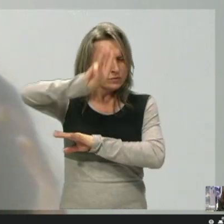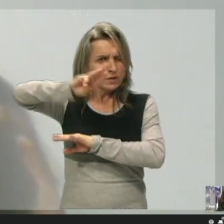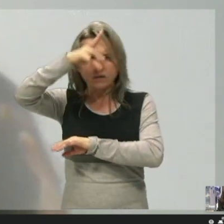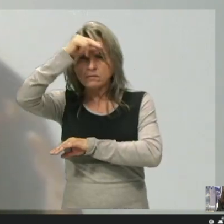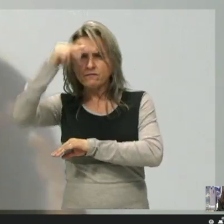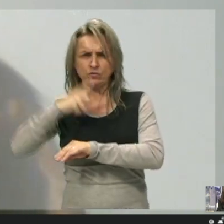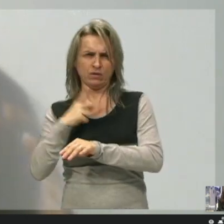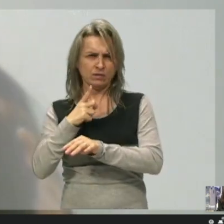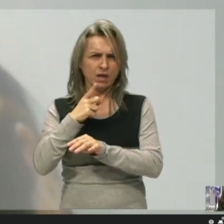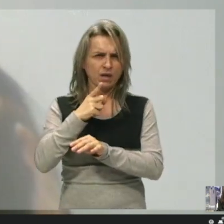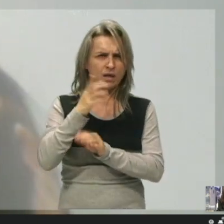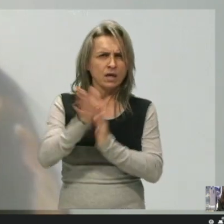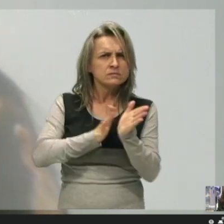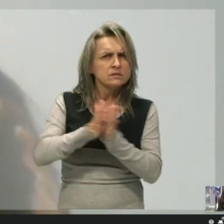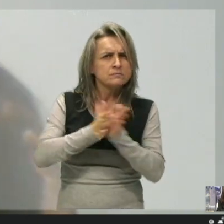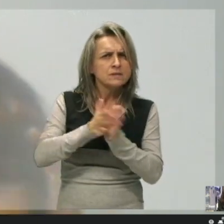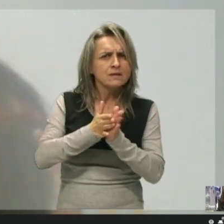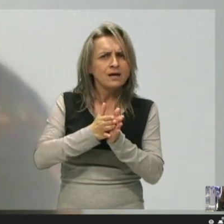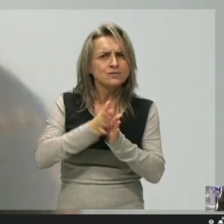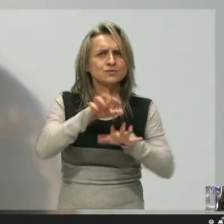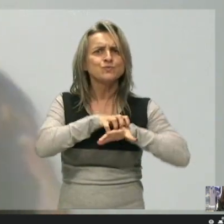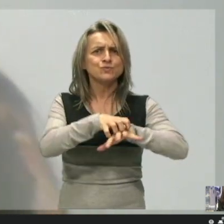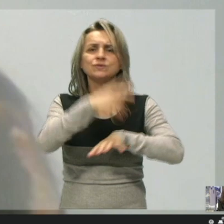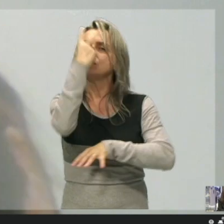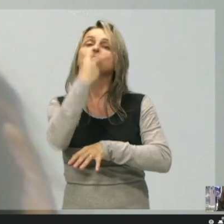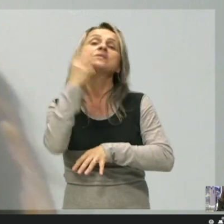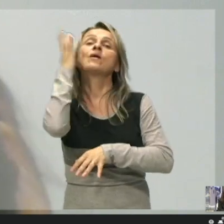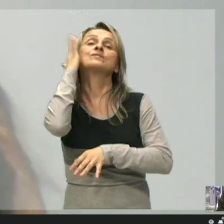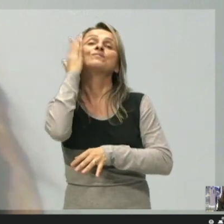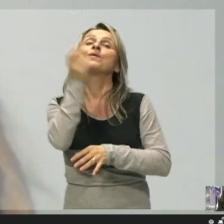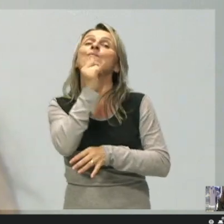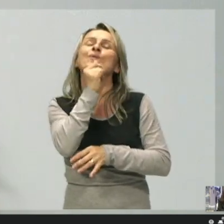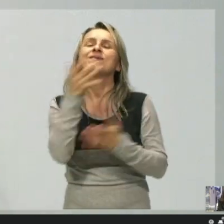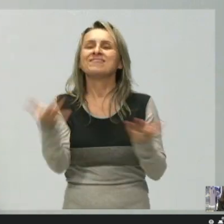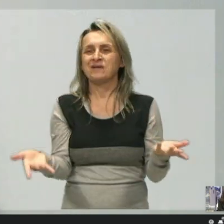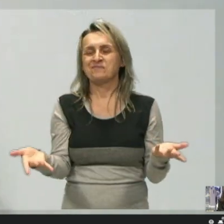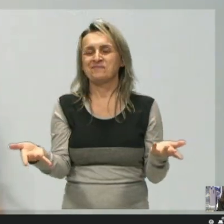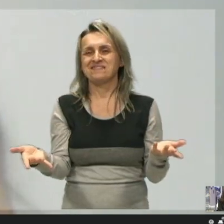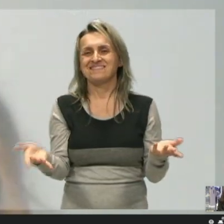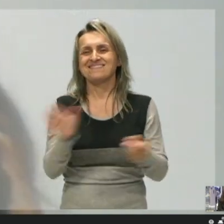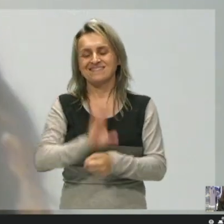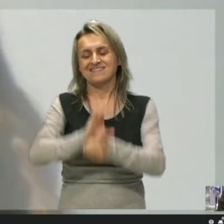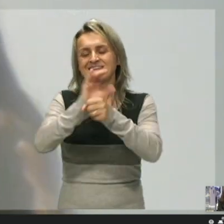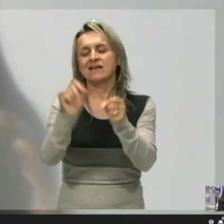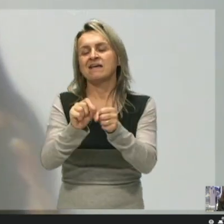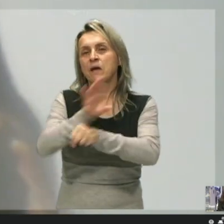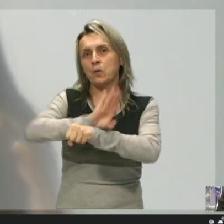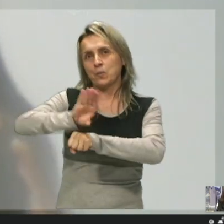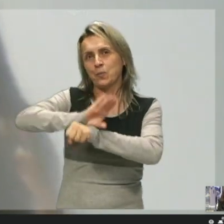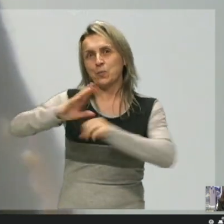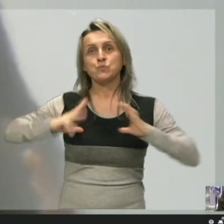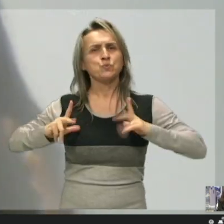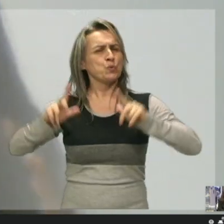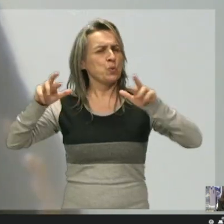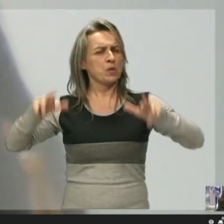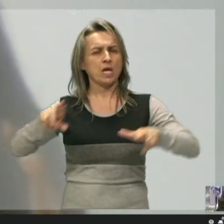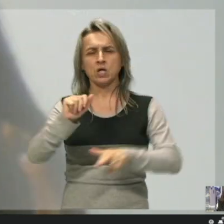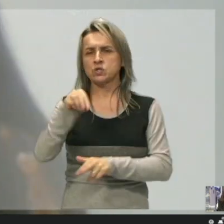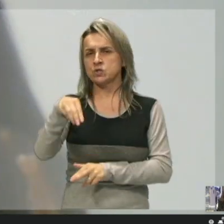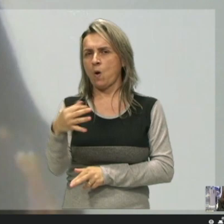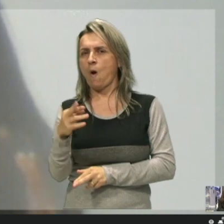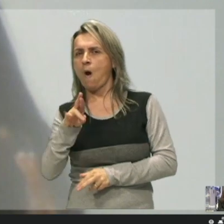o cego, onde ele vai, né? O Conselho fez uma formação com toda a região da ANFRA, com todas